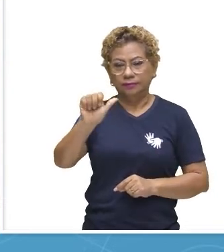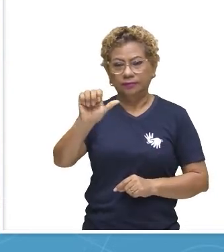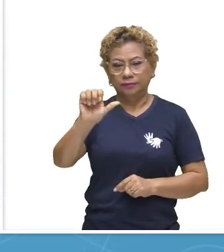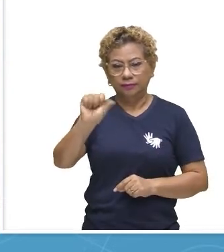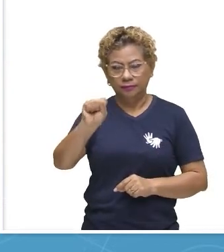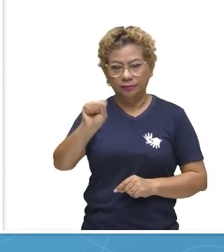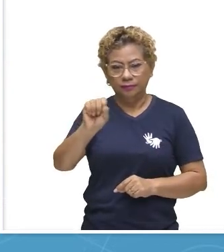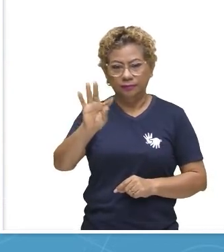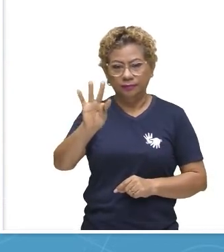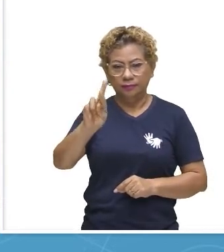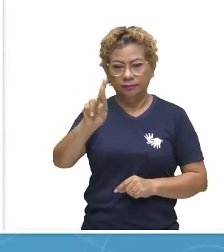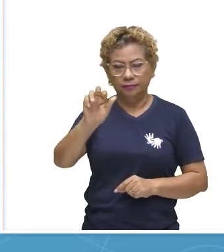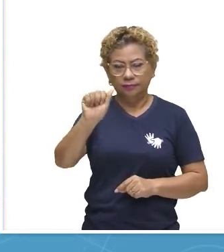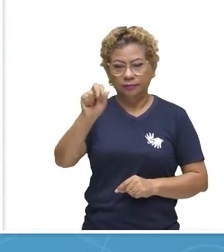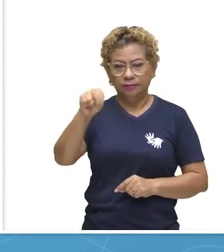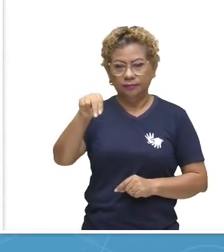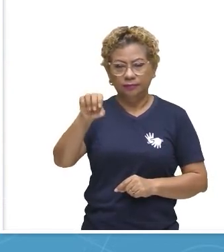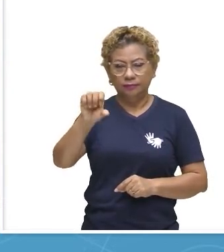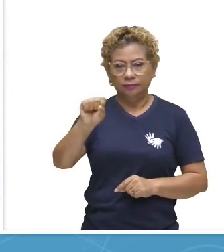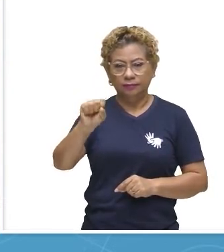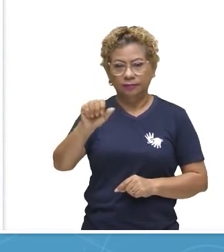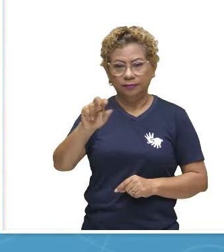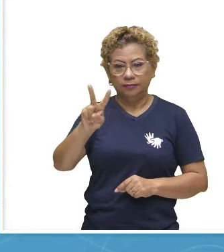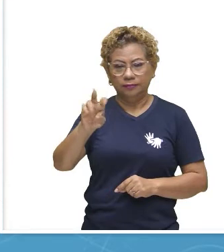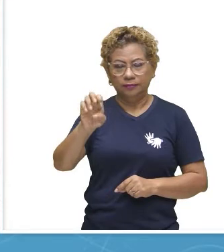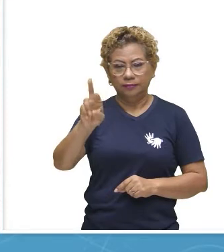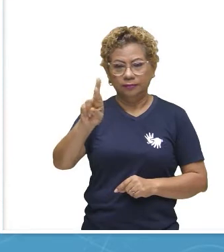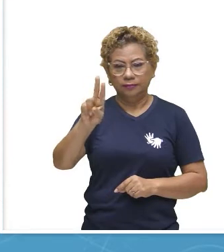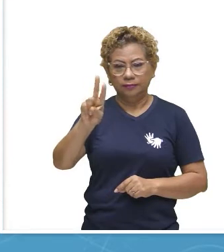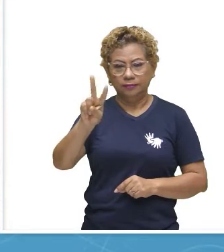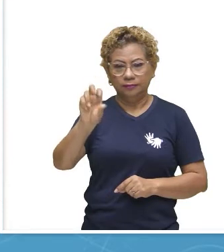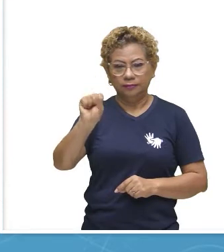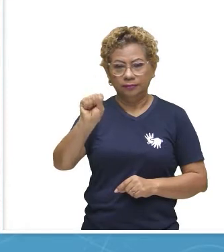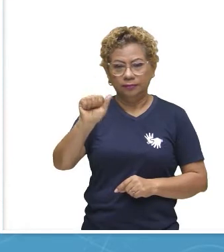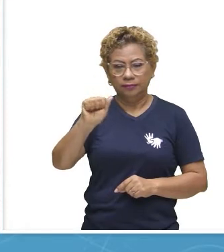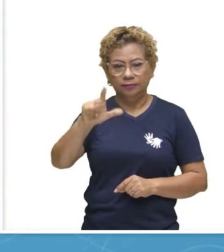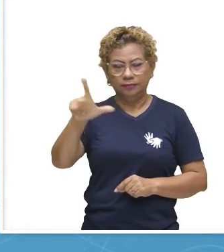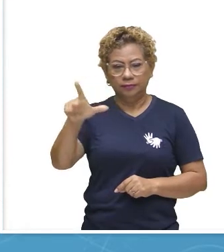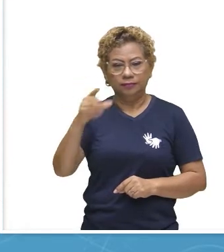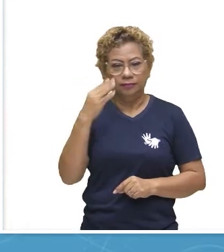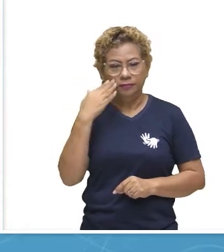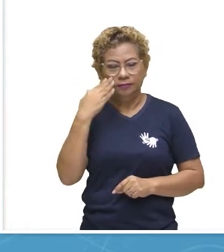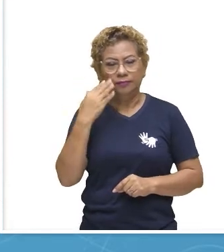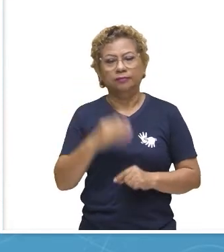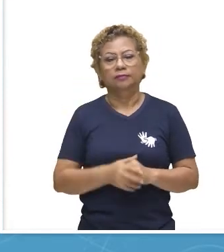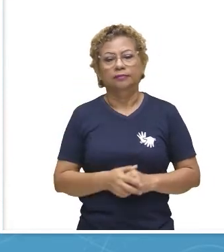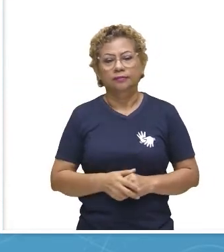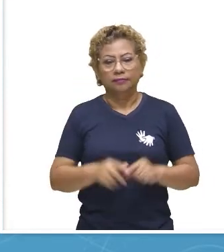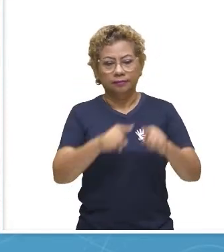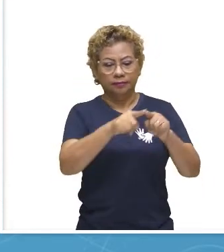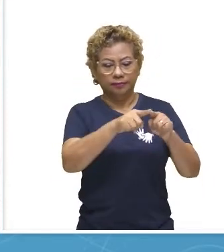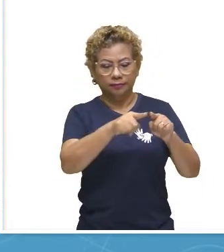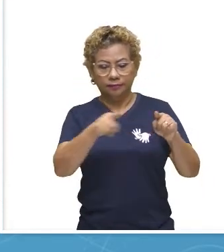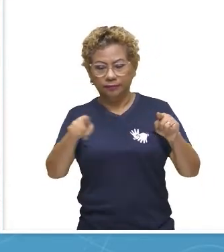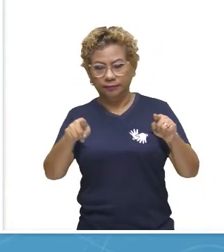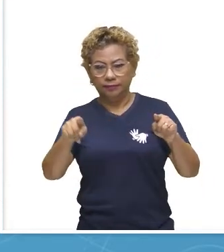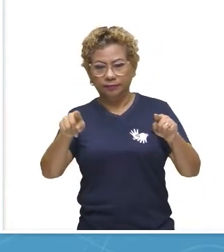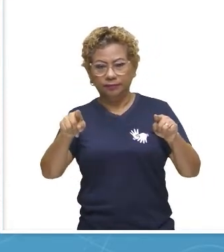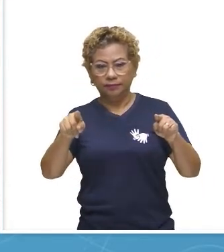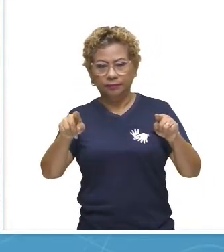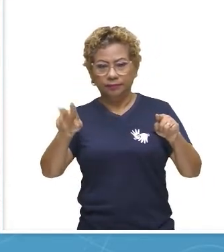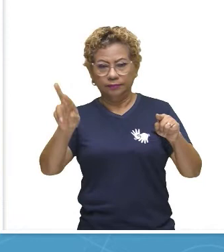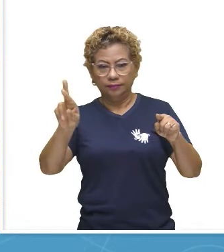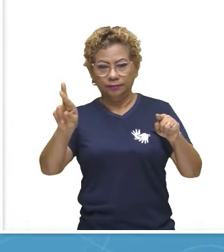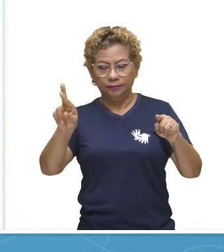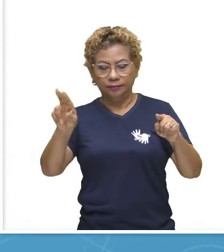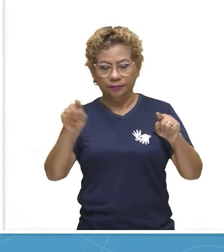Vamos dizer que essa reta R é paralela a S, né? Vou colocar aqui, ó, R é paralela a